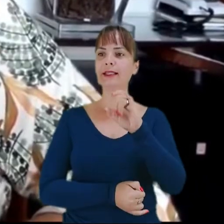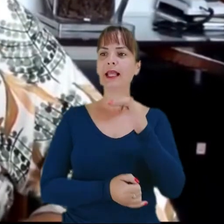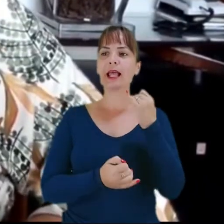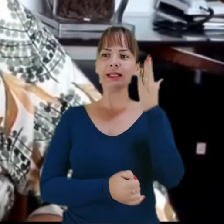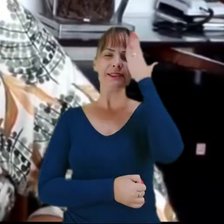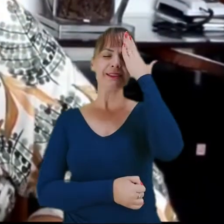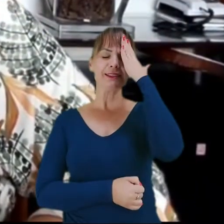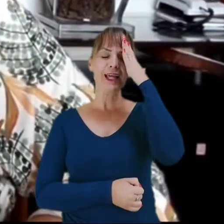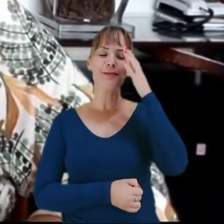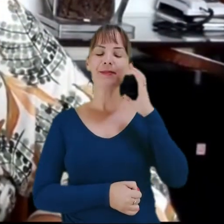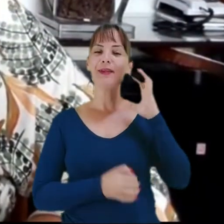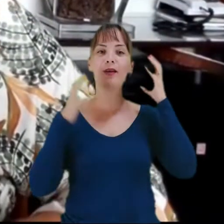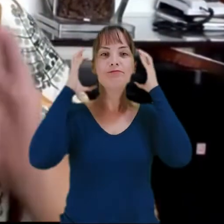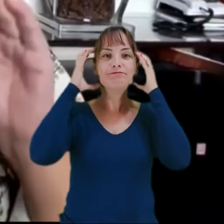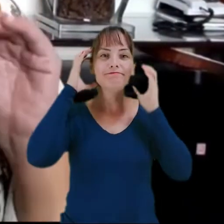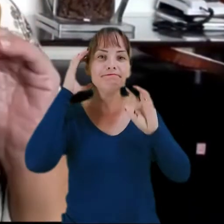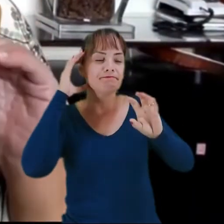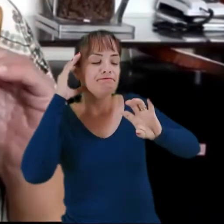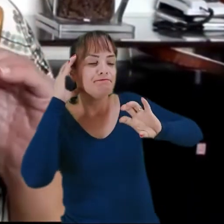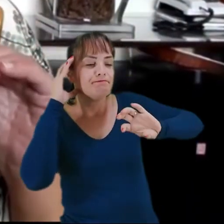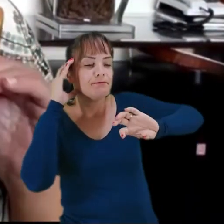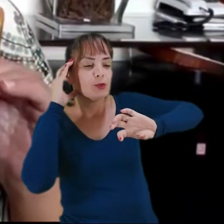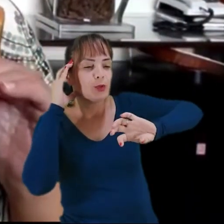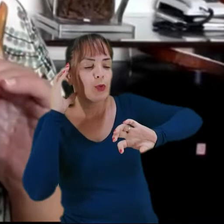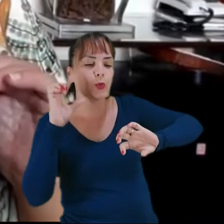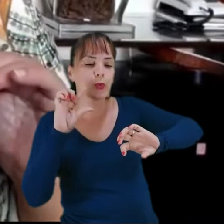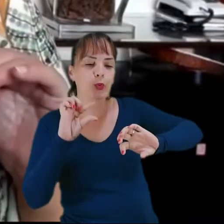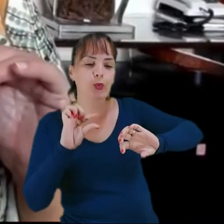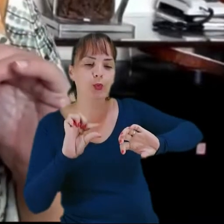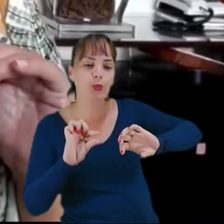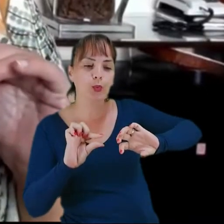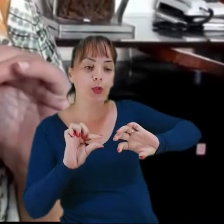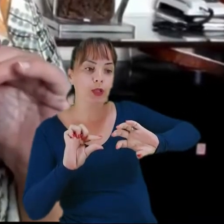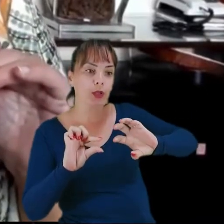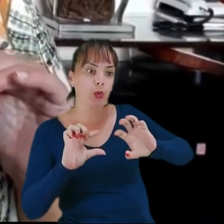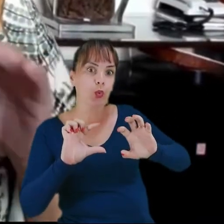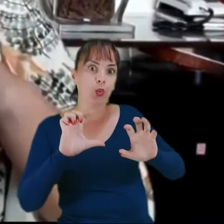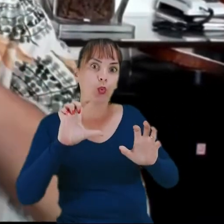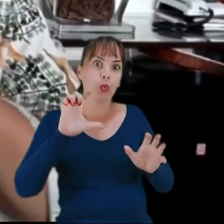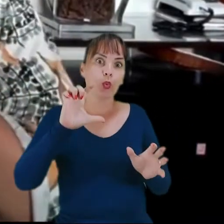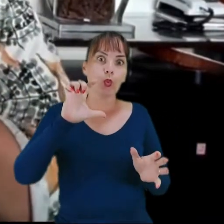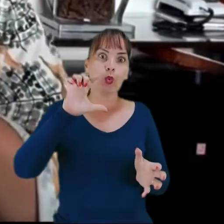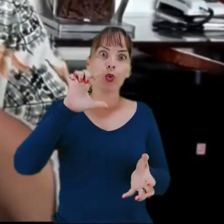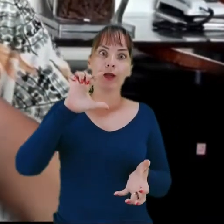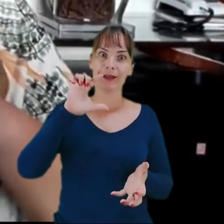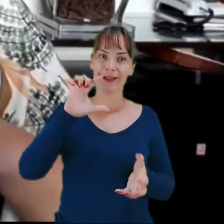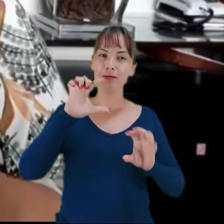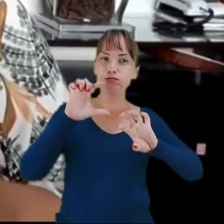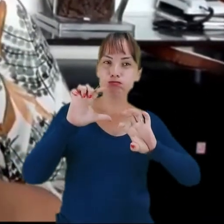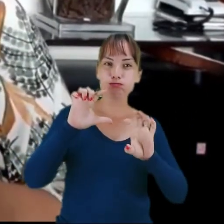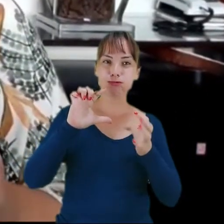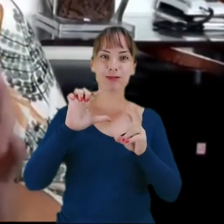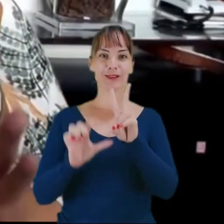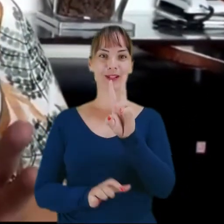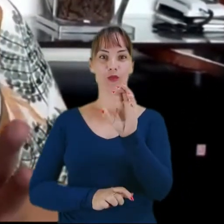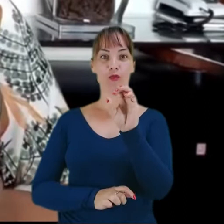do rádio? Quando você abaixa, ele fica bem suave, piano, e quando você aumenta o volume, ele fica alto. Então, o volume